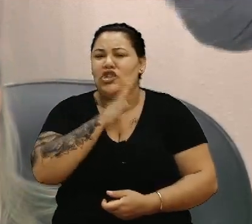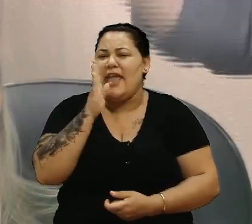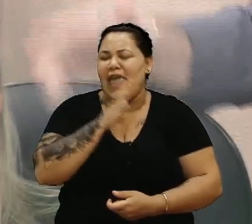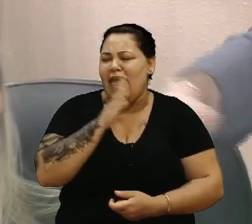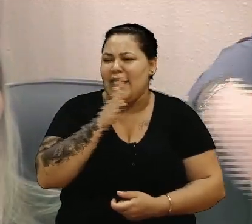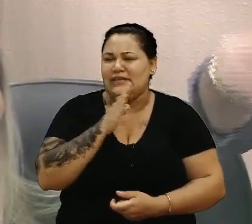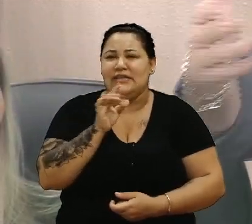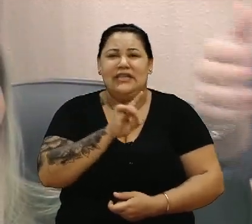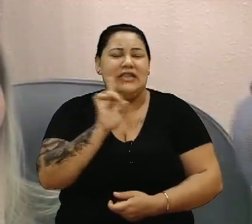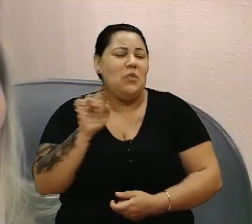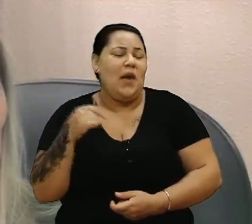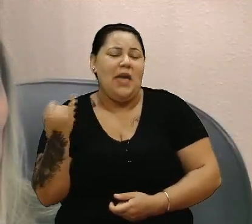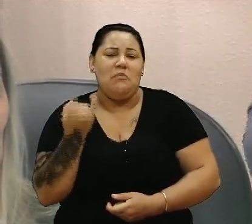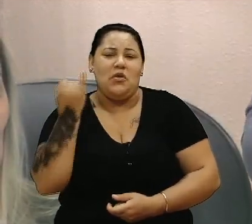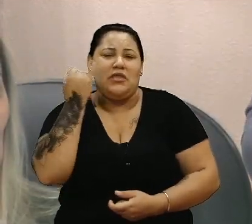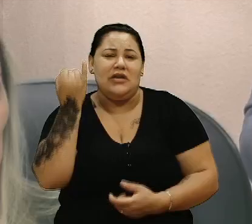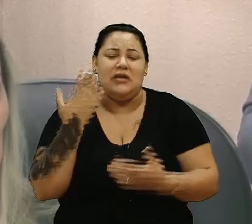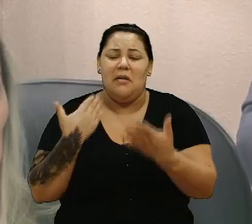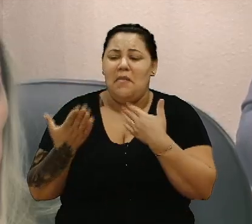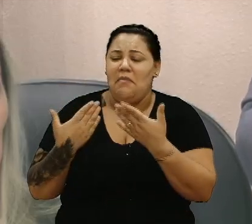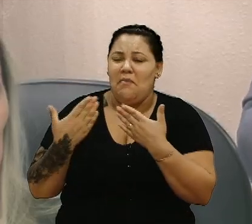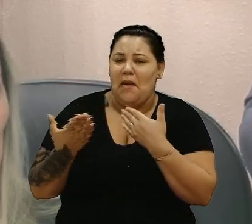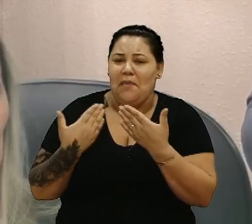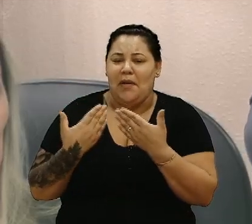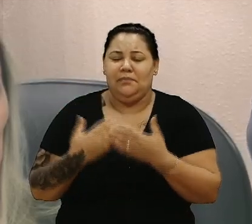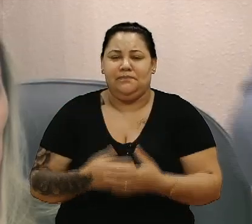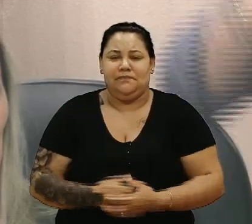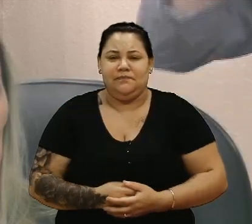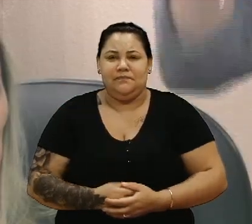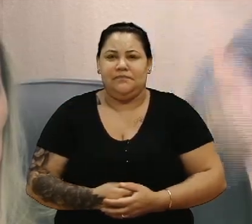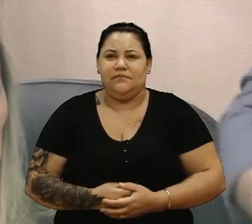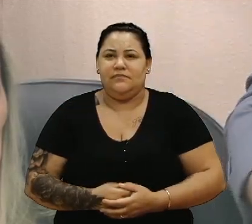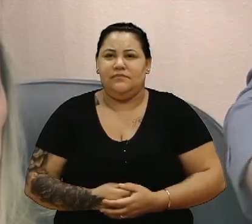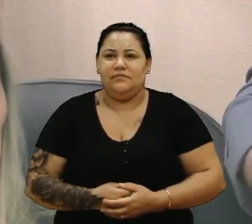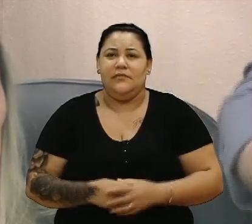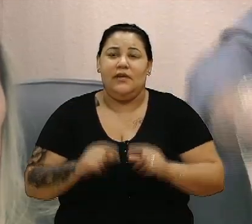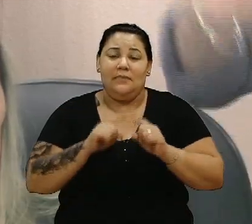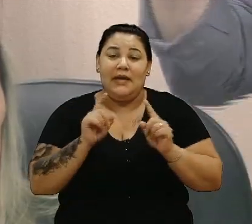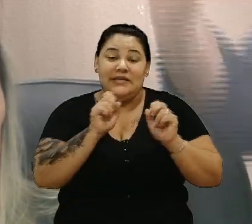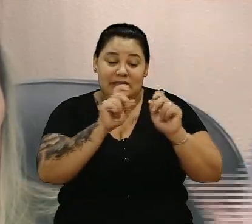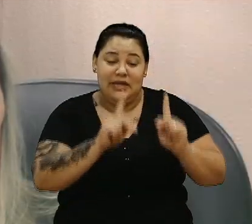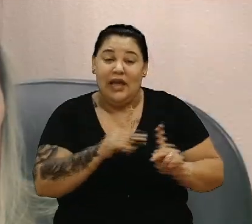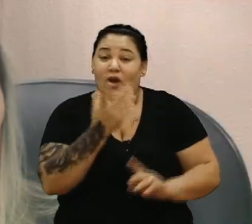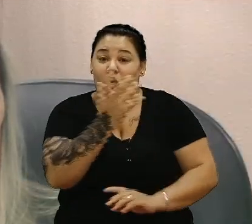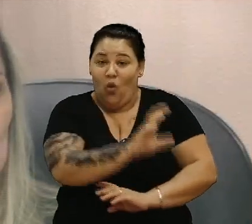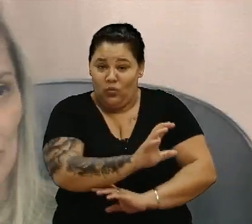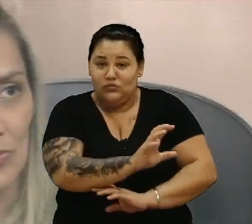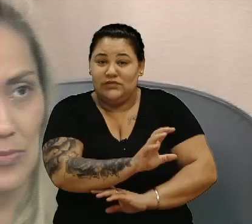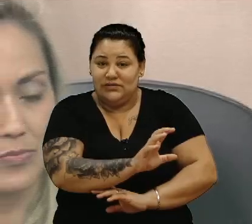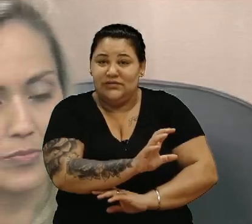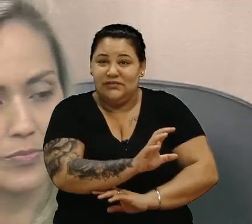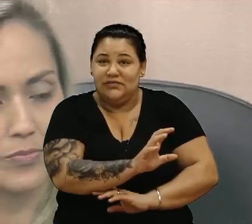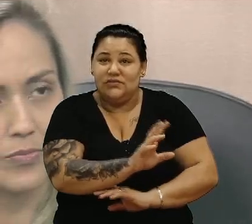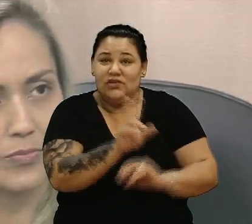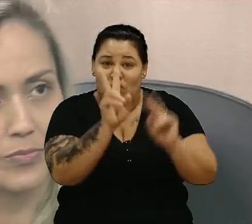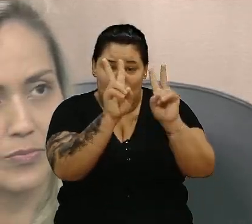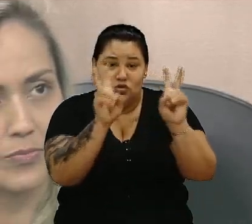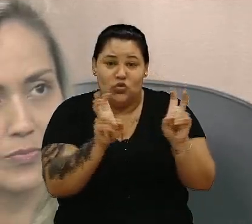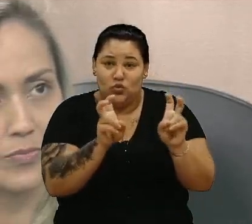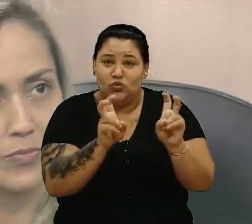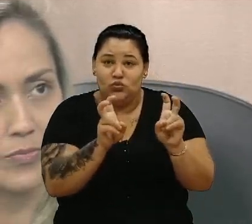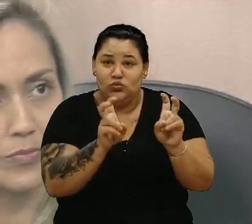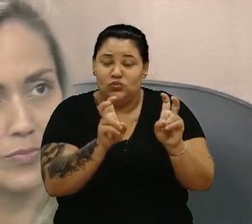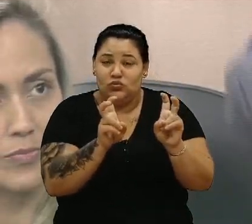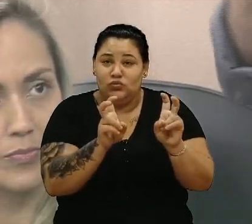que não é importante debater sobre isso. Mas quem é contra tanto a pauta e quanto ao regime